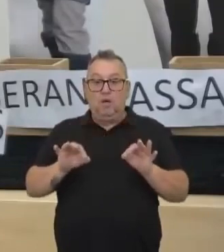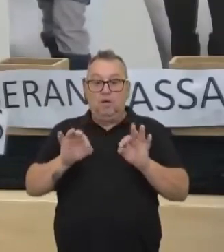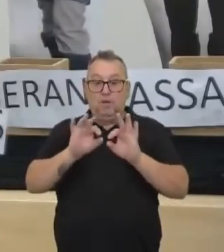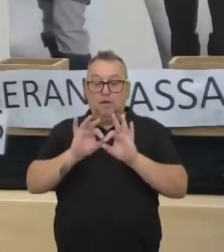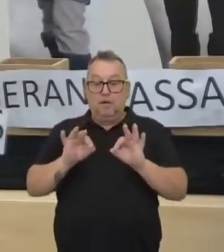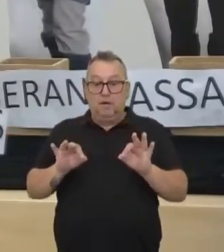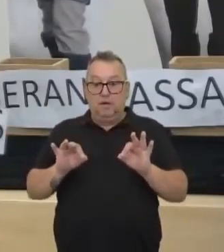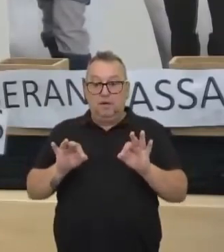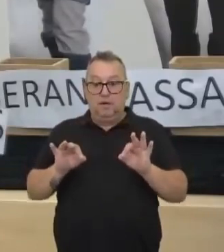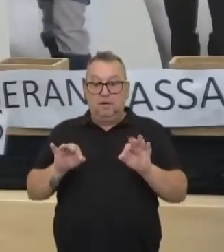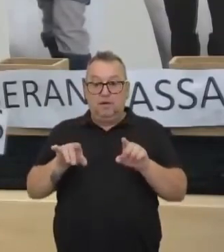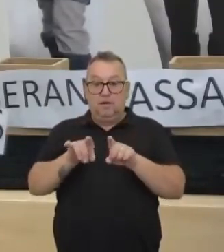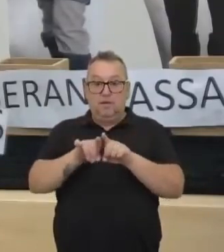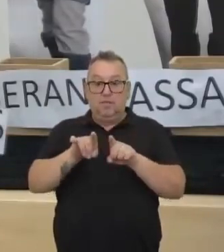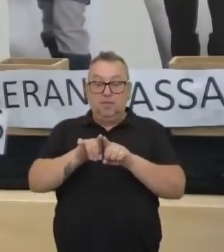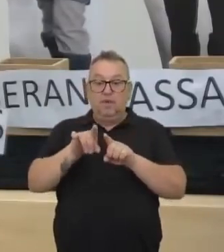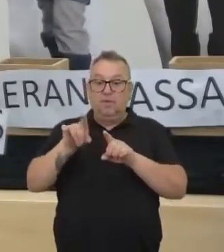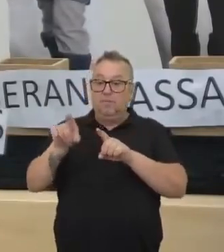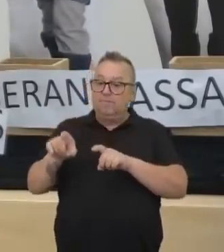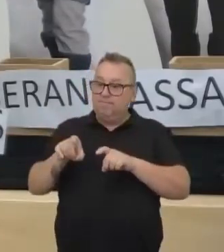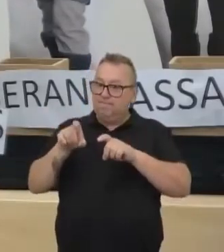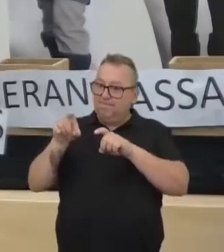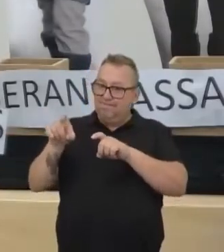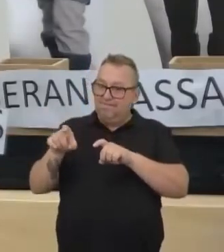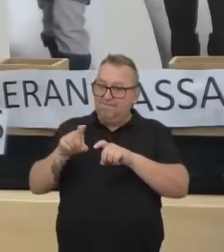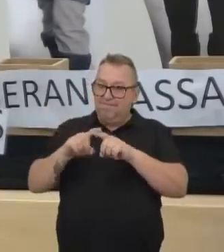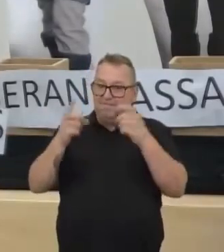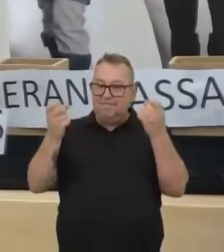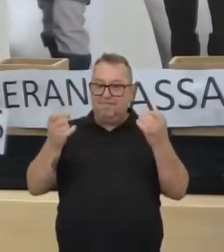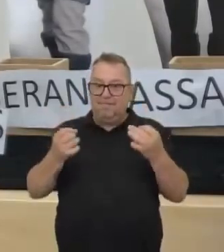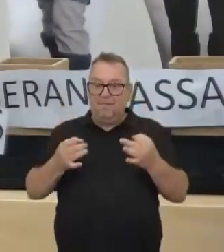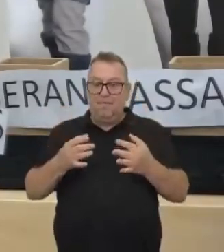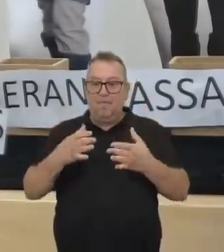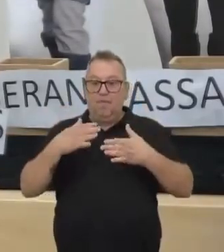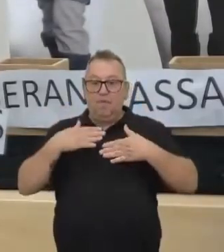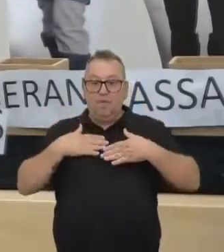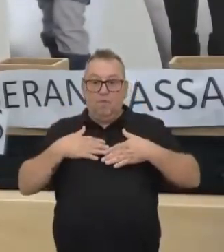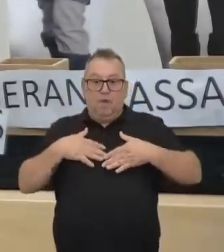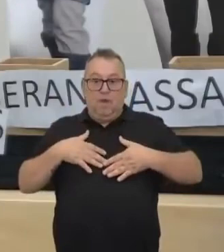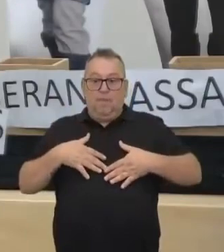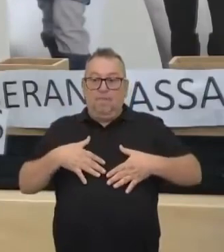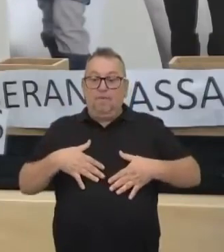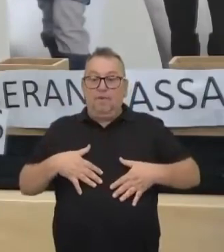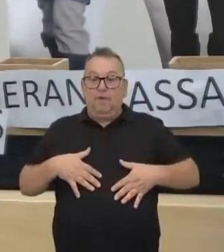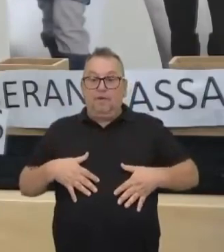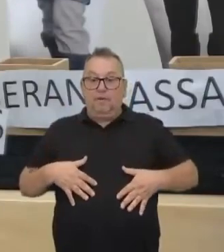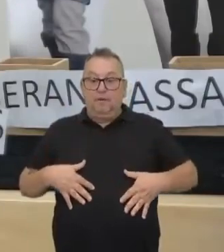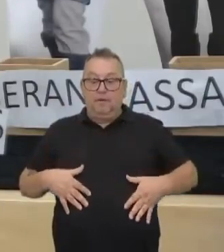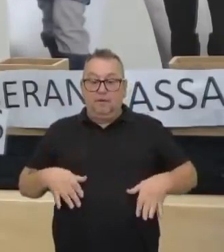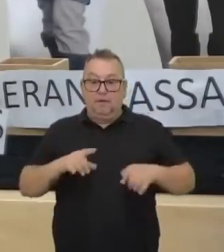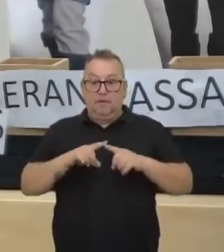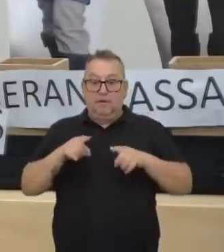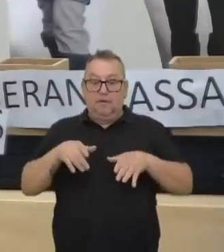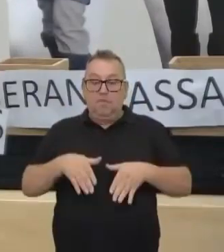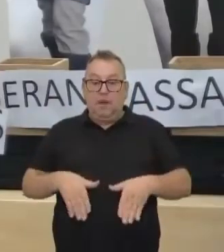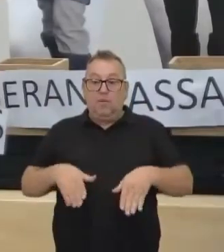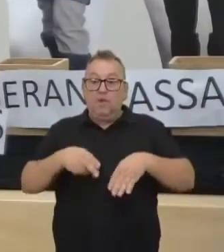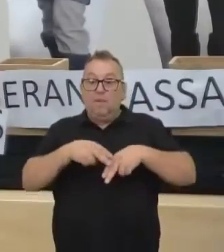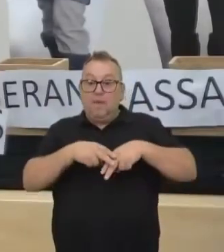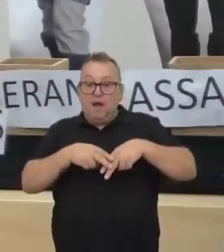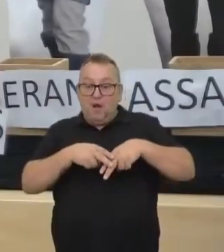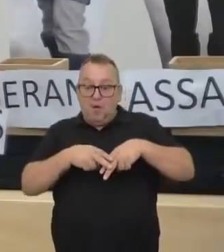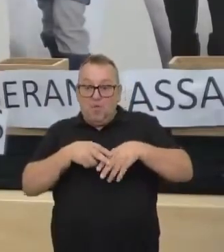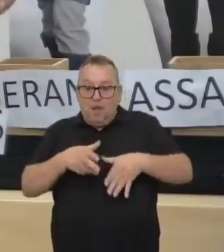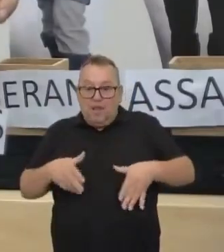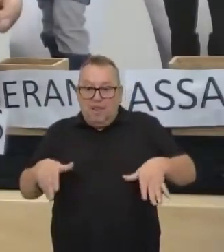são camponeses. Então, eu vou descrever um aqui, ó. Ele está com uma camisa, ele tem uma calça marrom mais